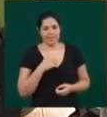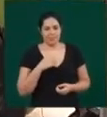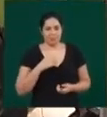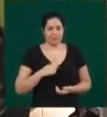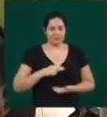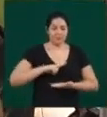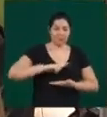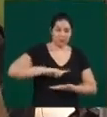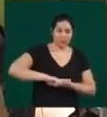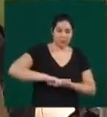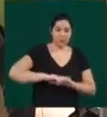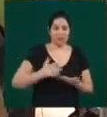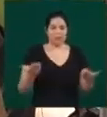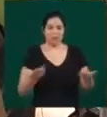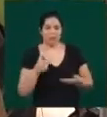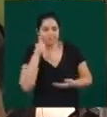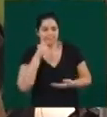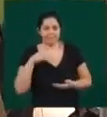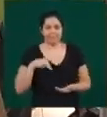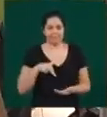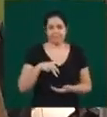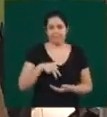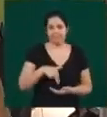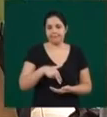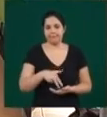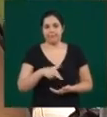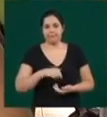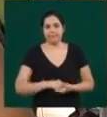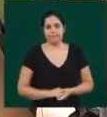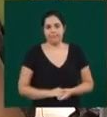cama, agora já ando, né, tranquilamente,